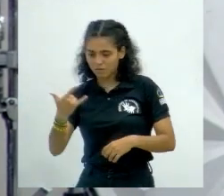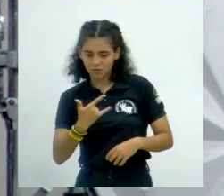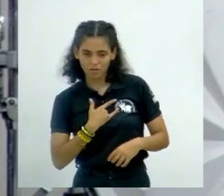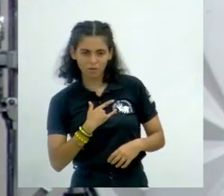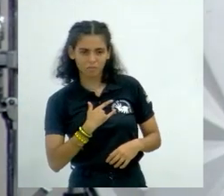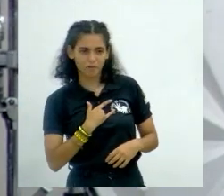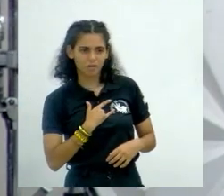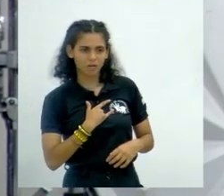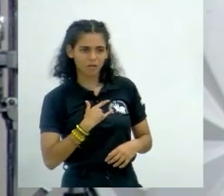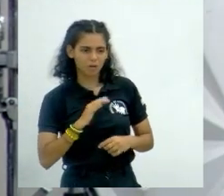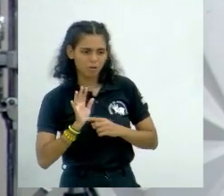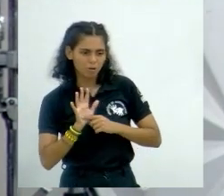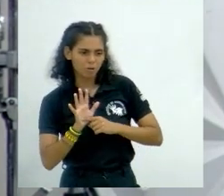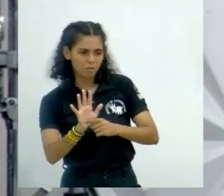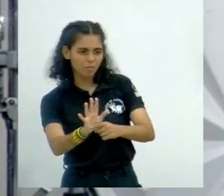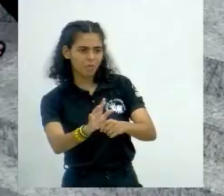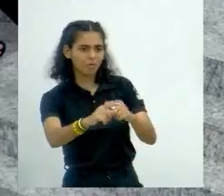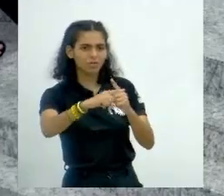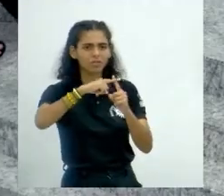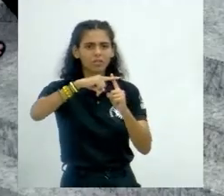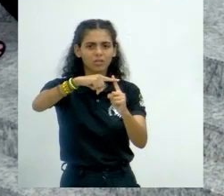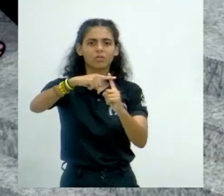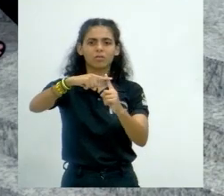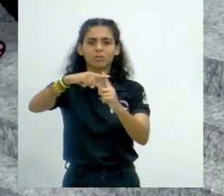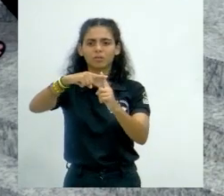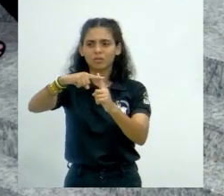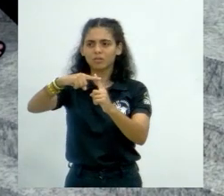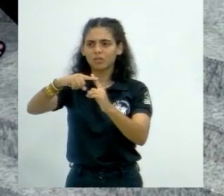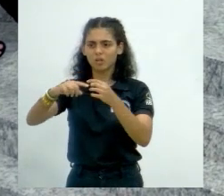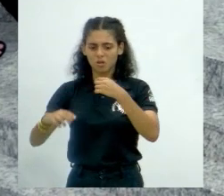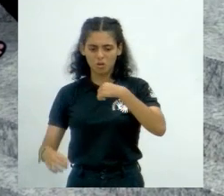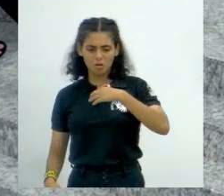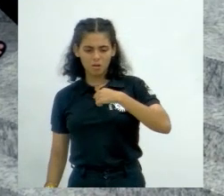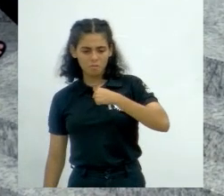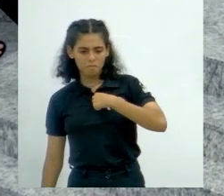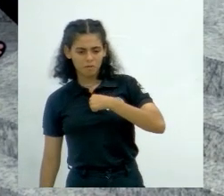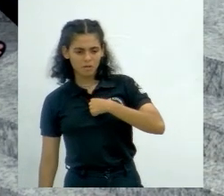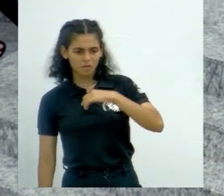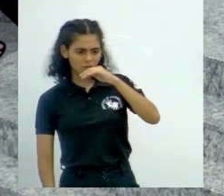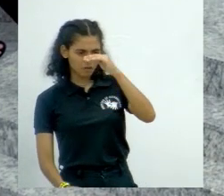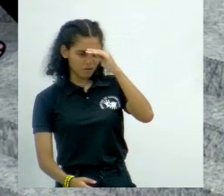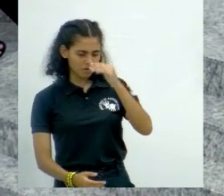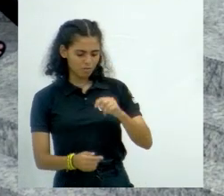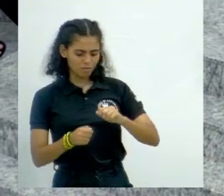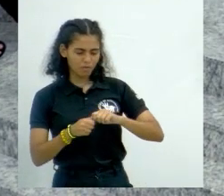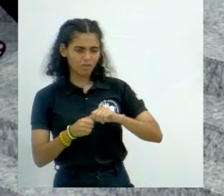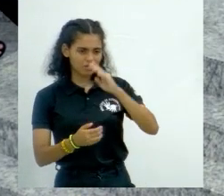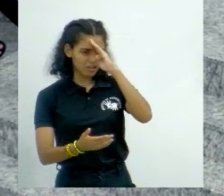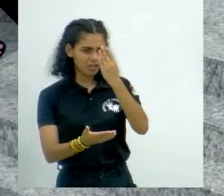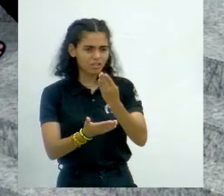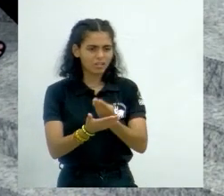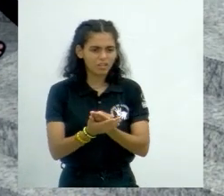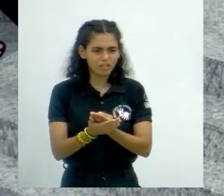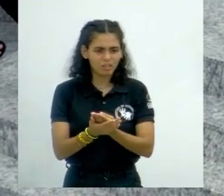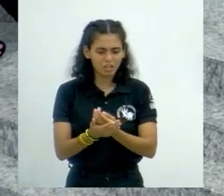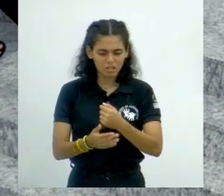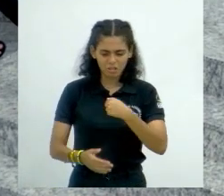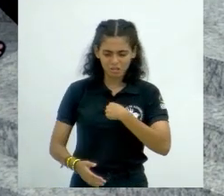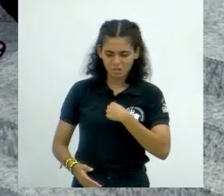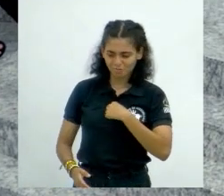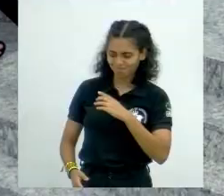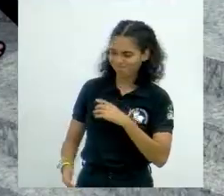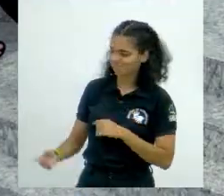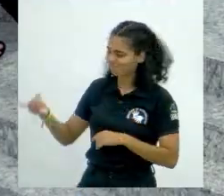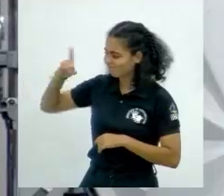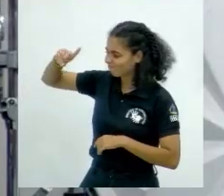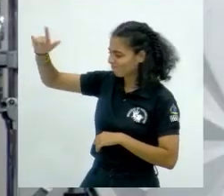cruz, revela e confirma o meu valor. E aí a gente consegue ter segurança e a